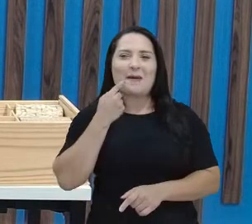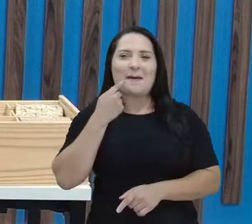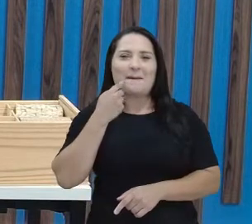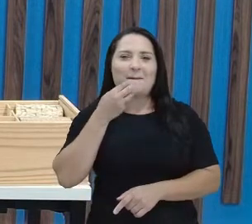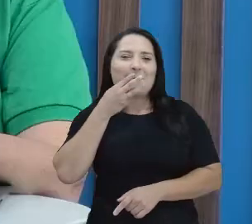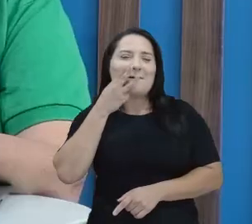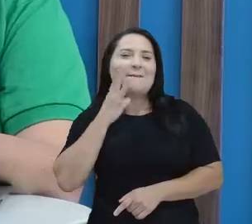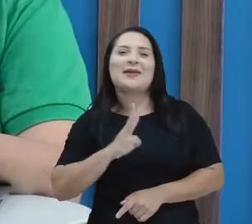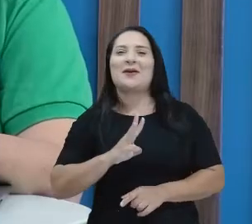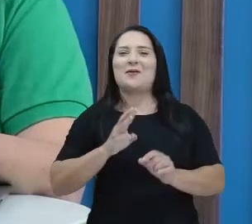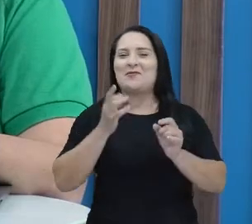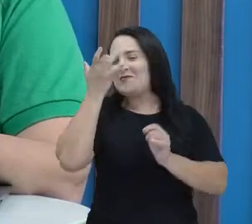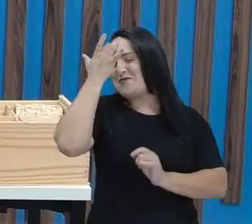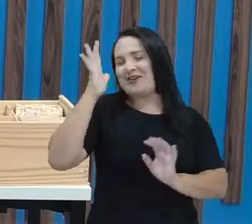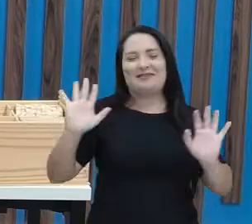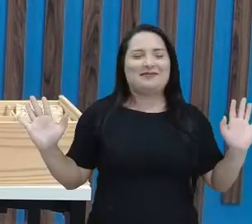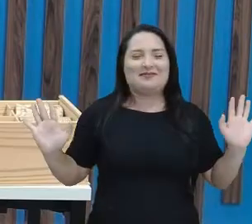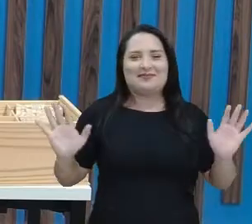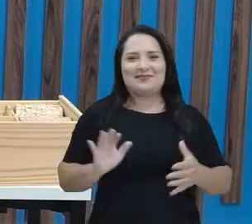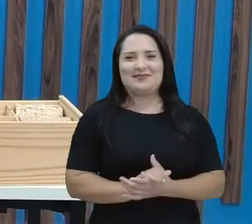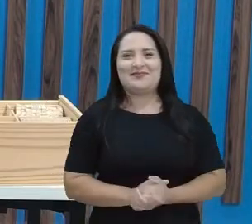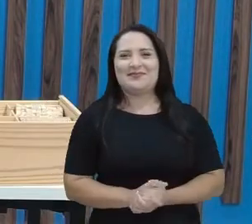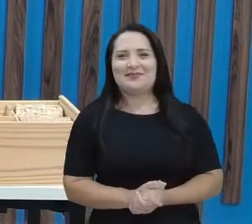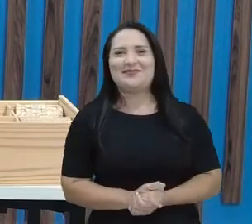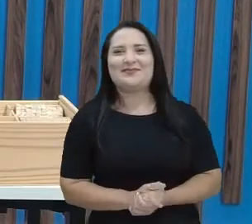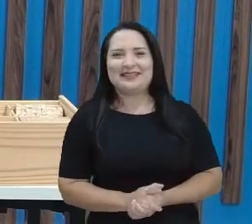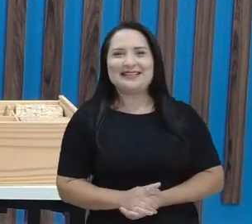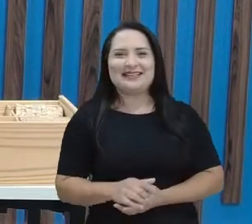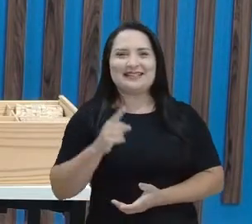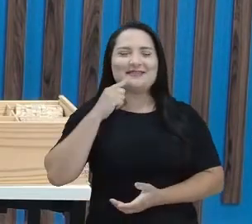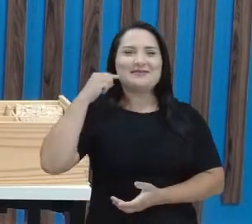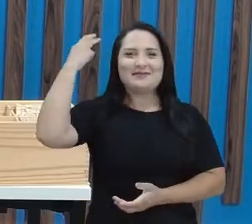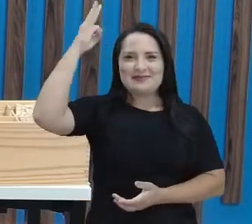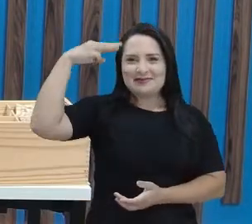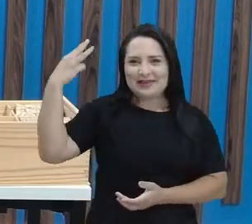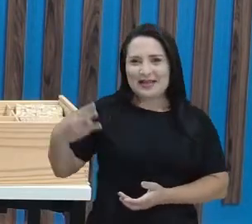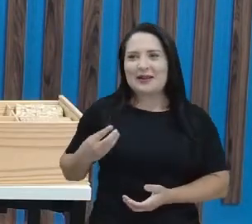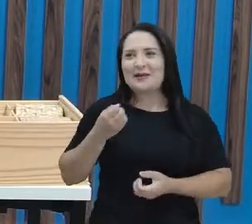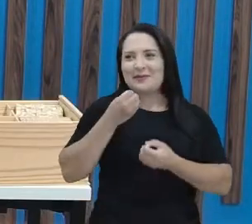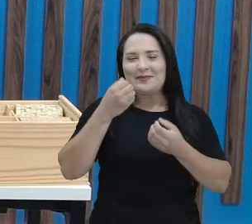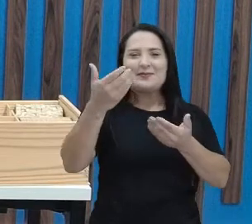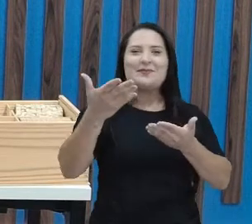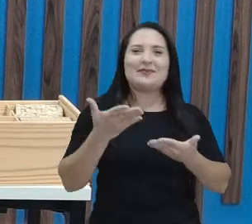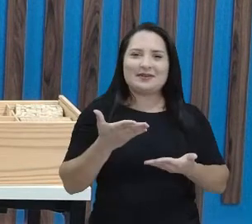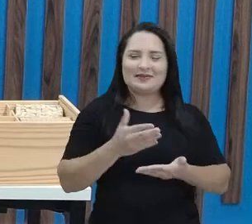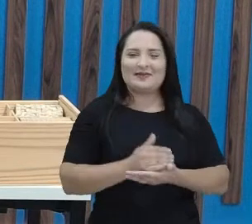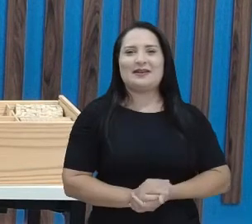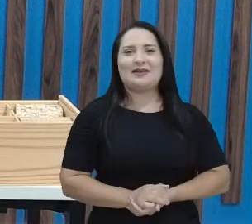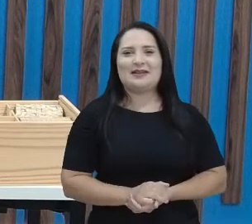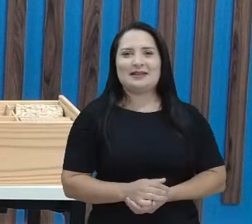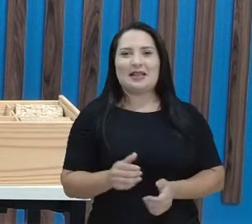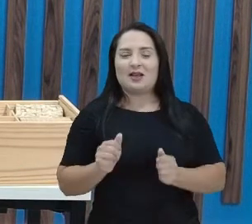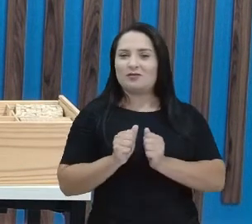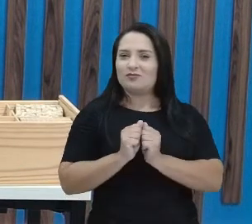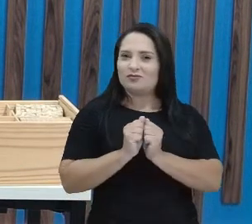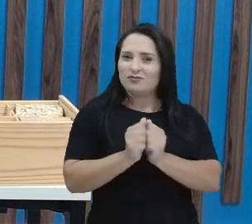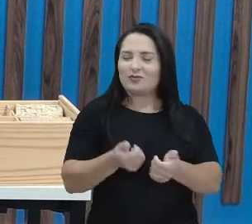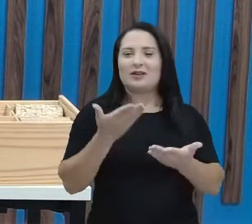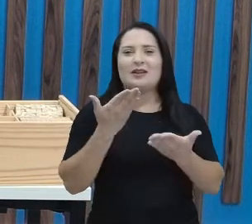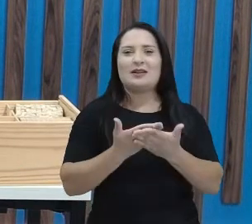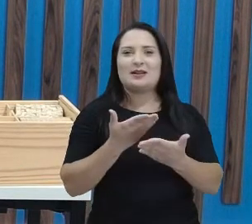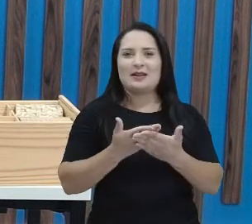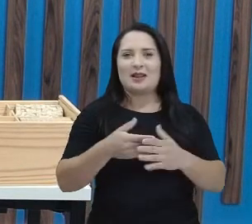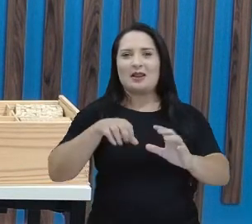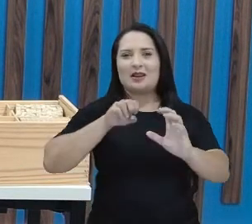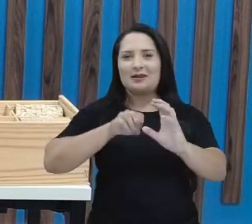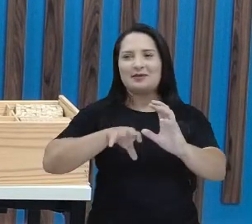Melise. Mel. Melise. Seja bem-vinda, Melise. Vamos para mais uma parceria aqui na nossa aula do